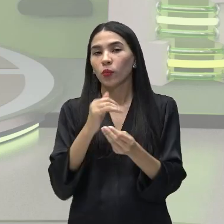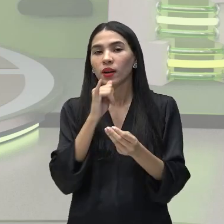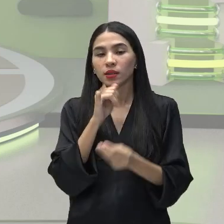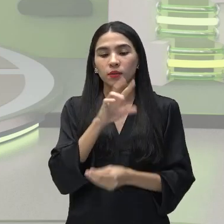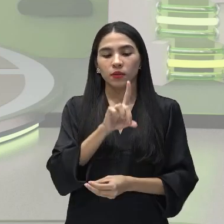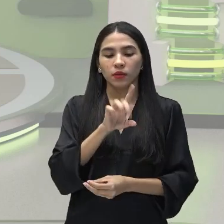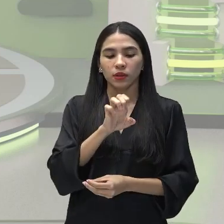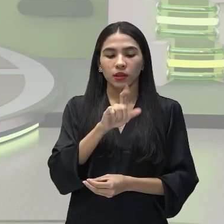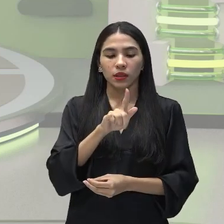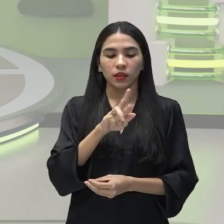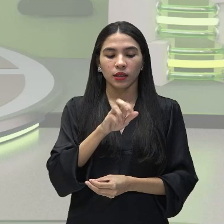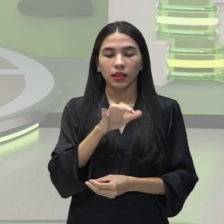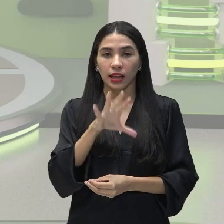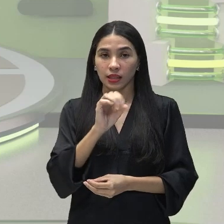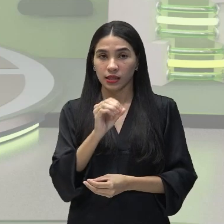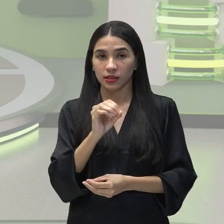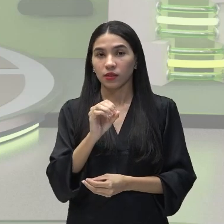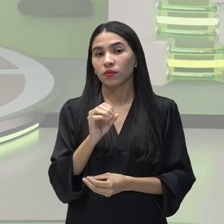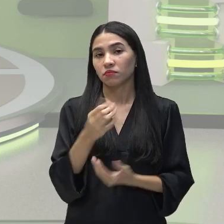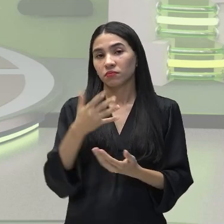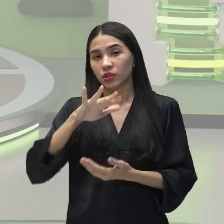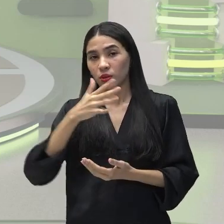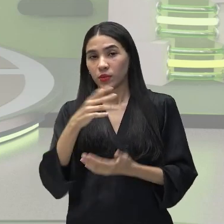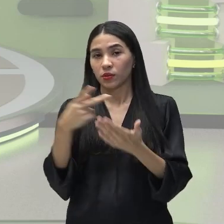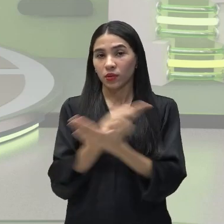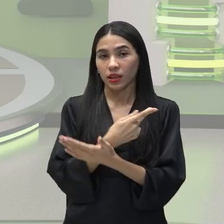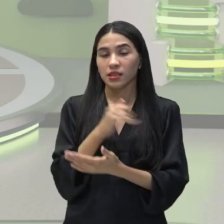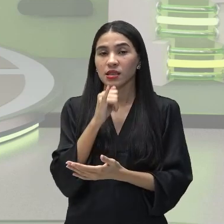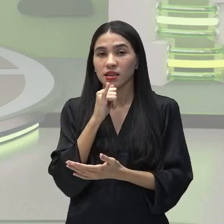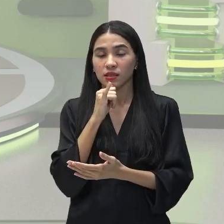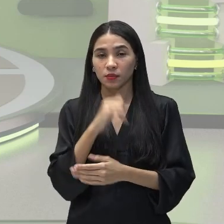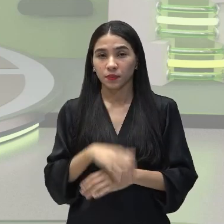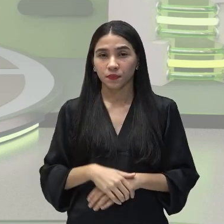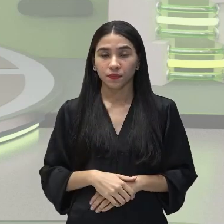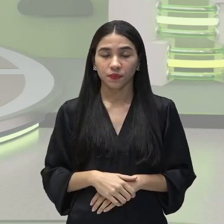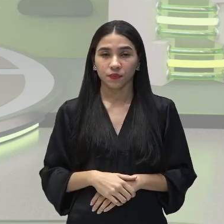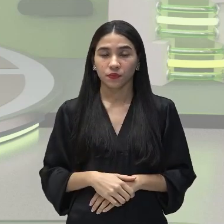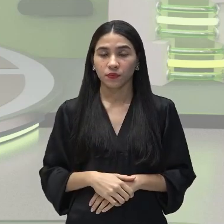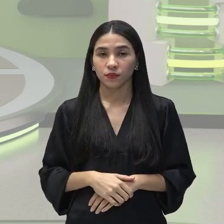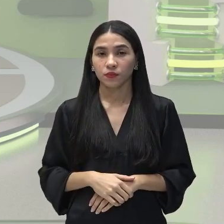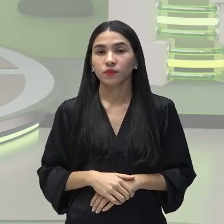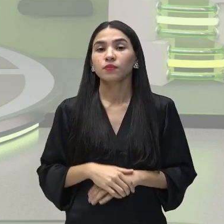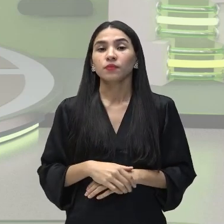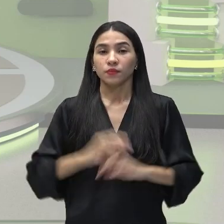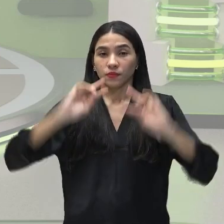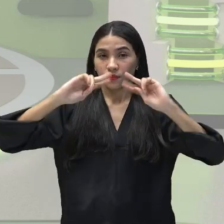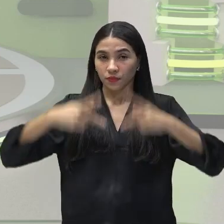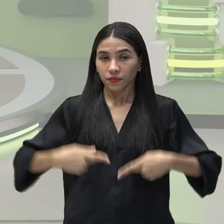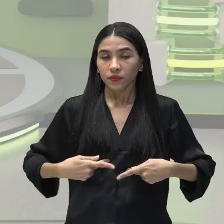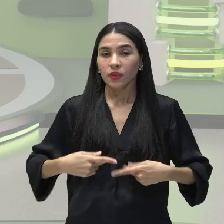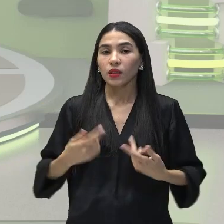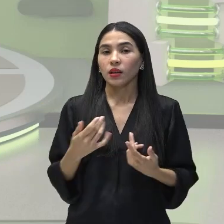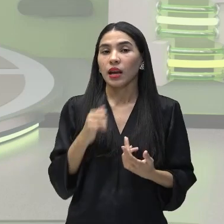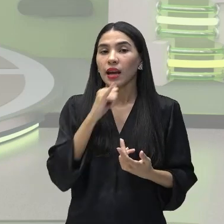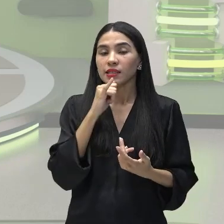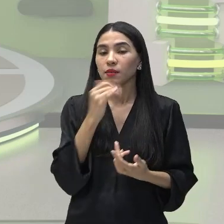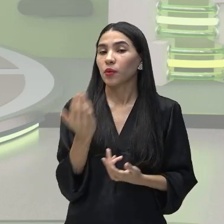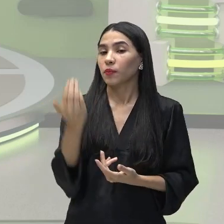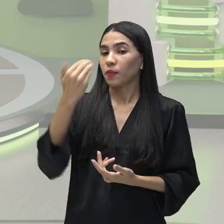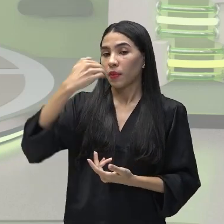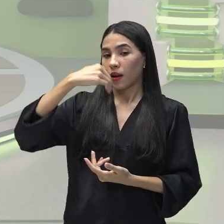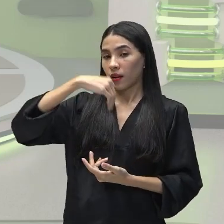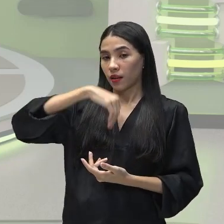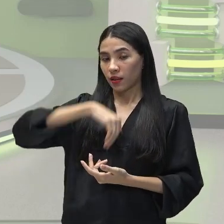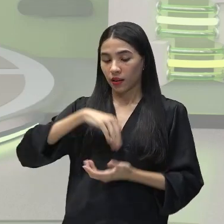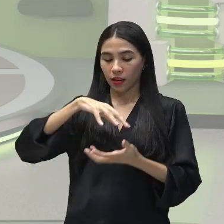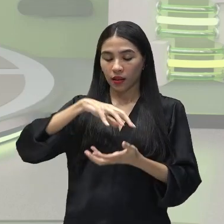geralmente ocorre quando, vamos pegar o exemplo aqui, o corpo humano, quando se faz a digestão. Pegamos